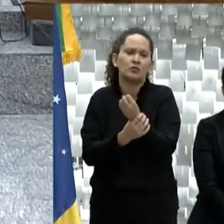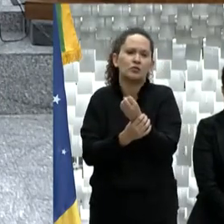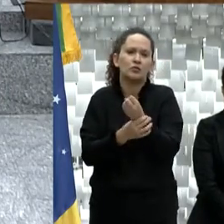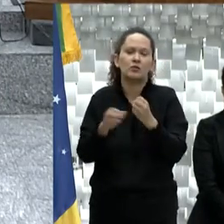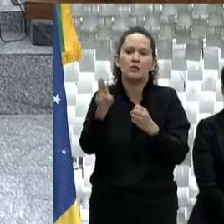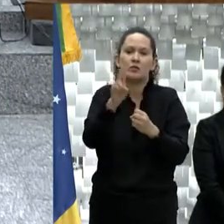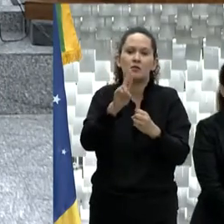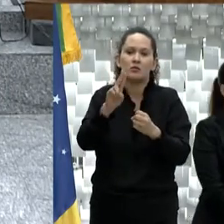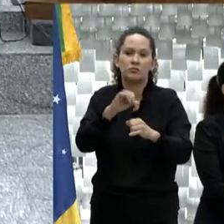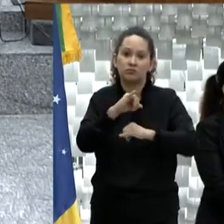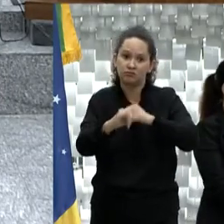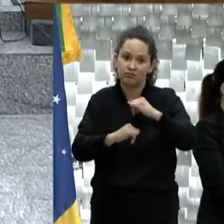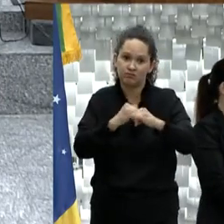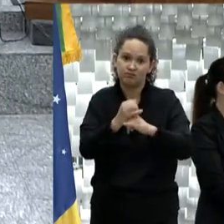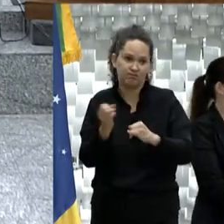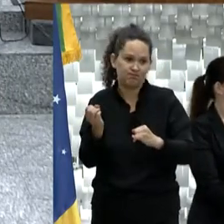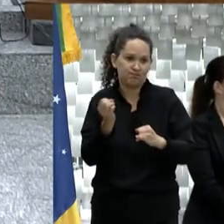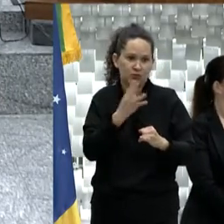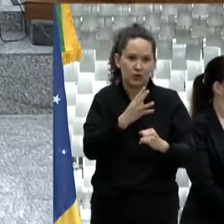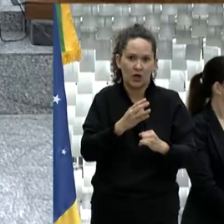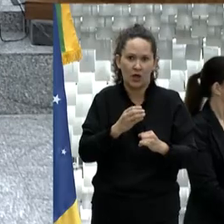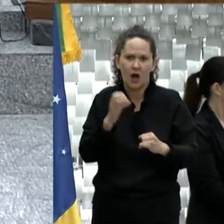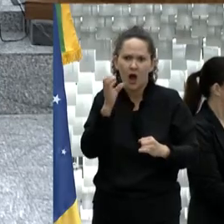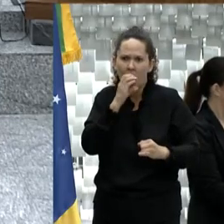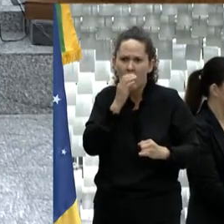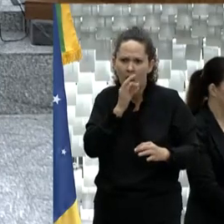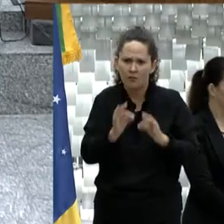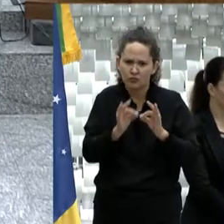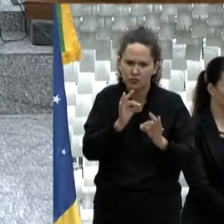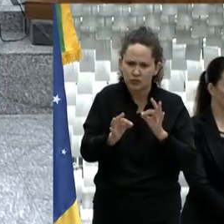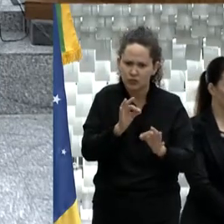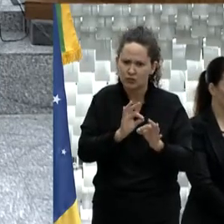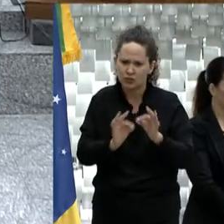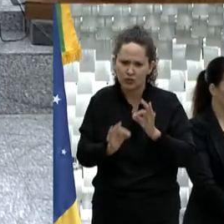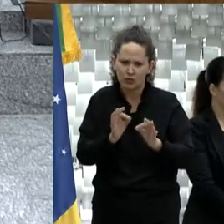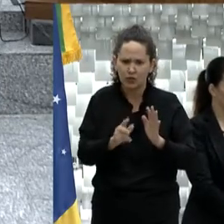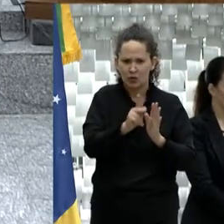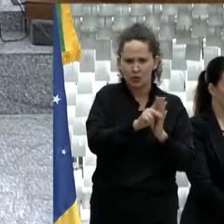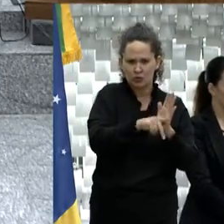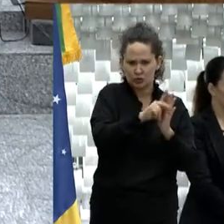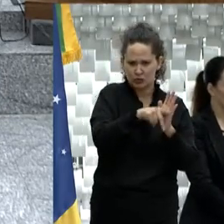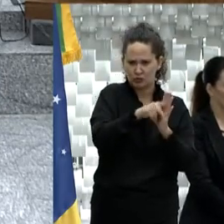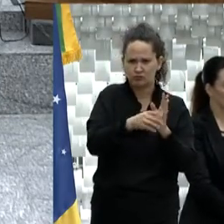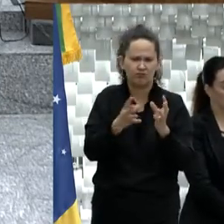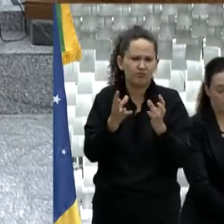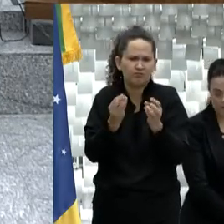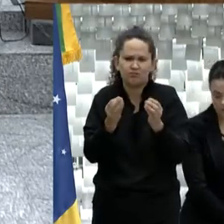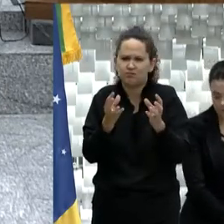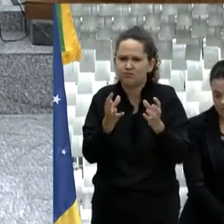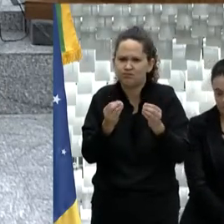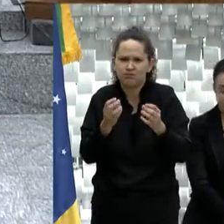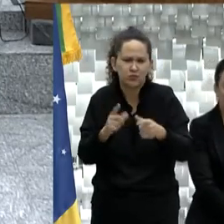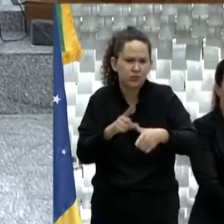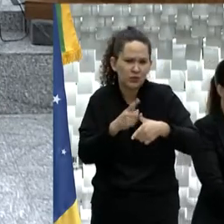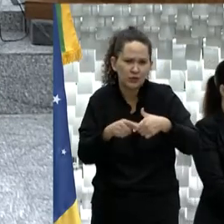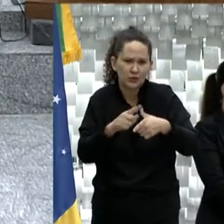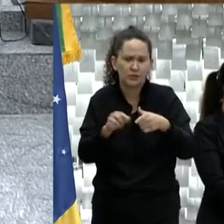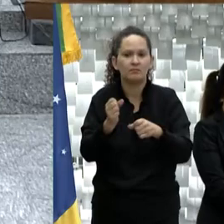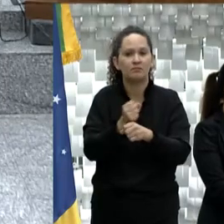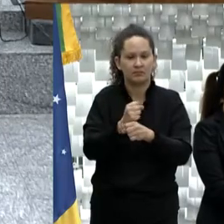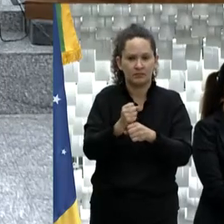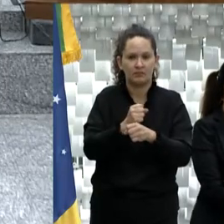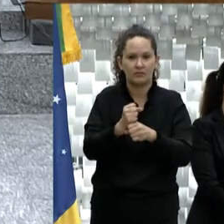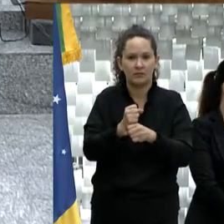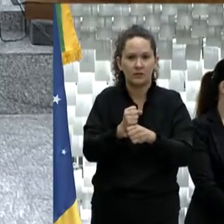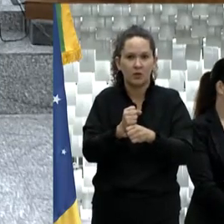a cibernética para inovar a velocidade no processamento judicial de milhares de novos casos por ano,